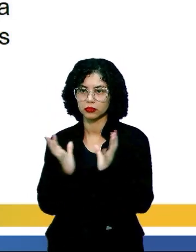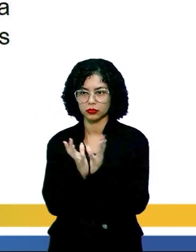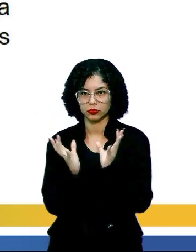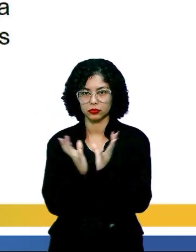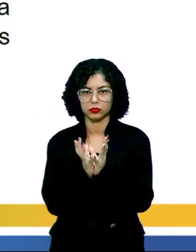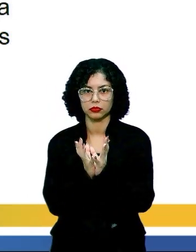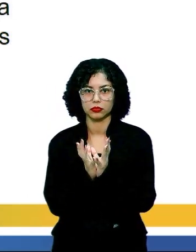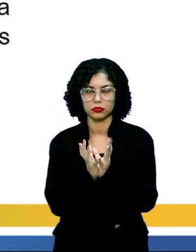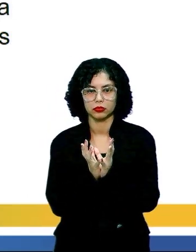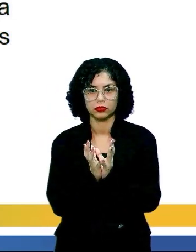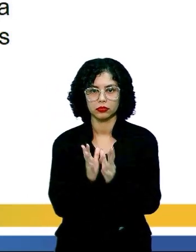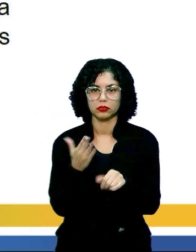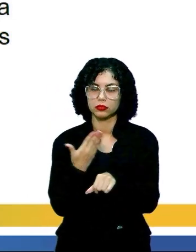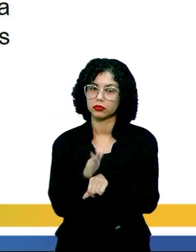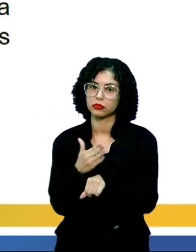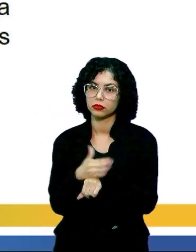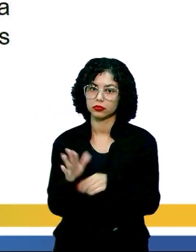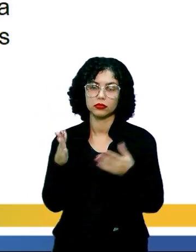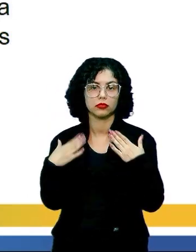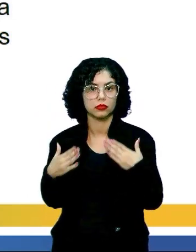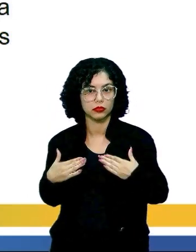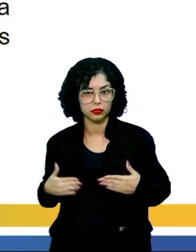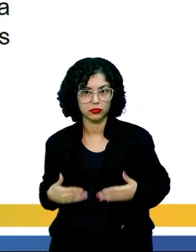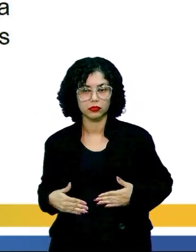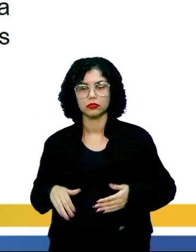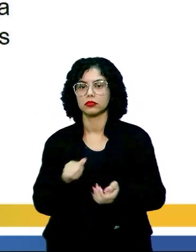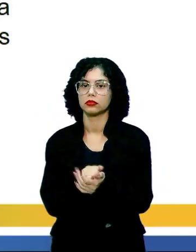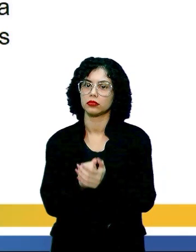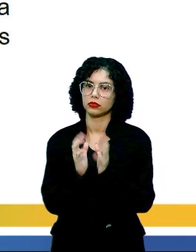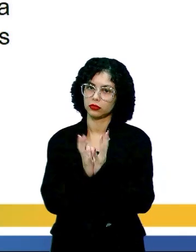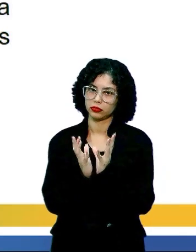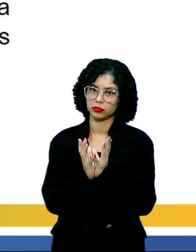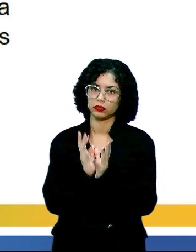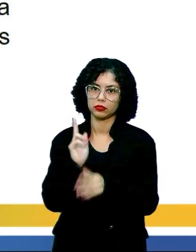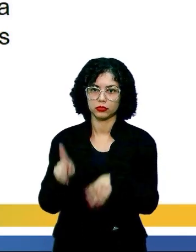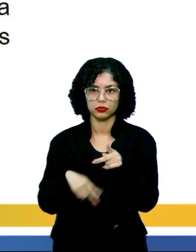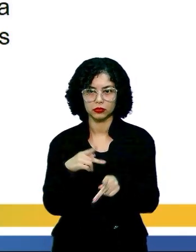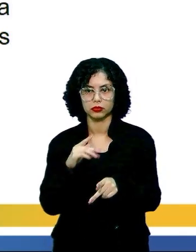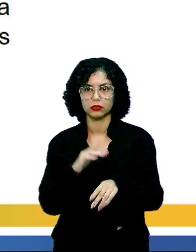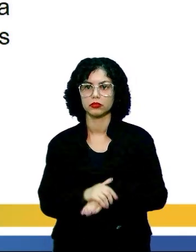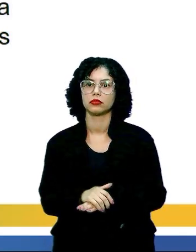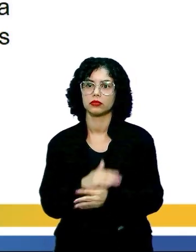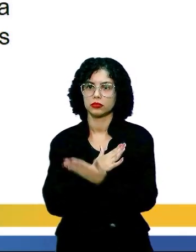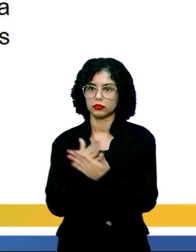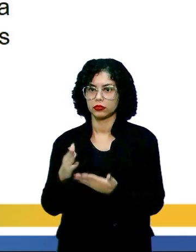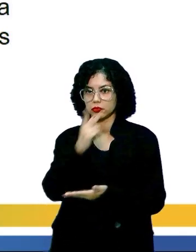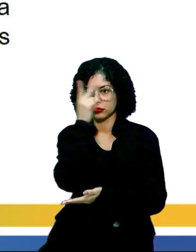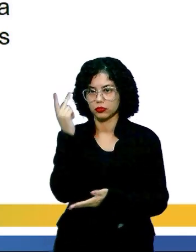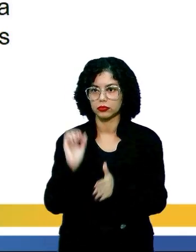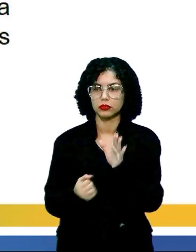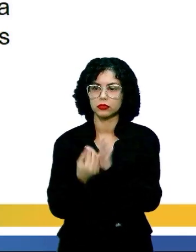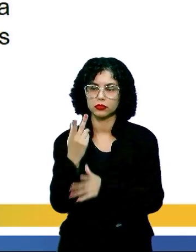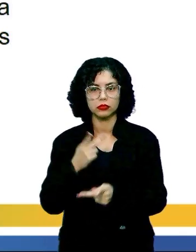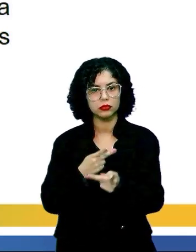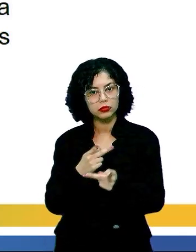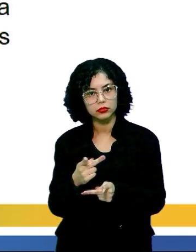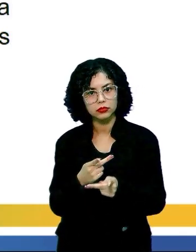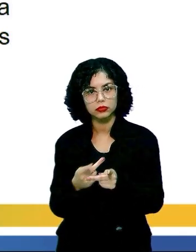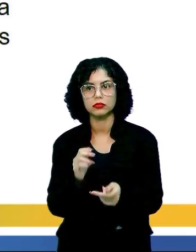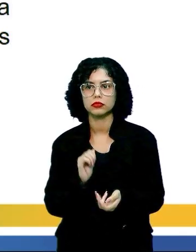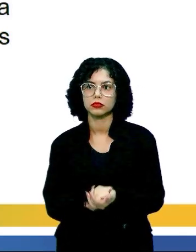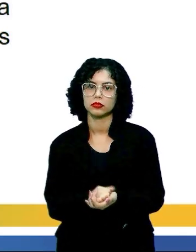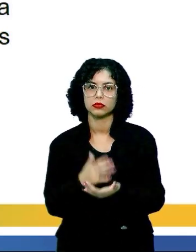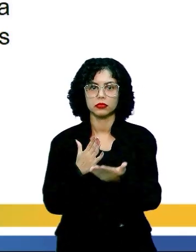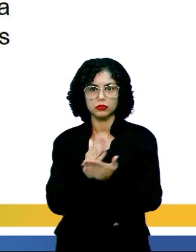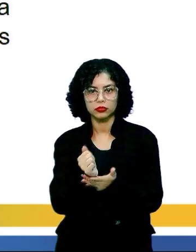pessoal nas articulações coletivas relativas das práticas corporais comunitárias a iniciativa pessoal para